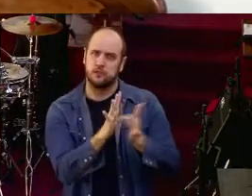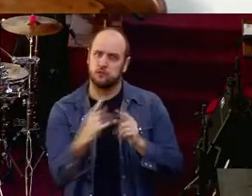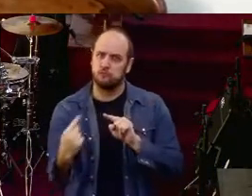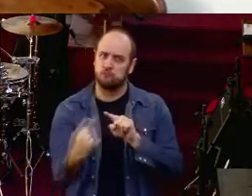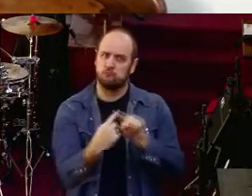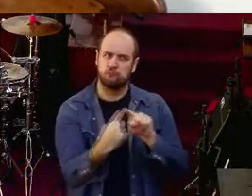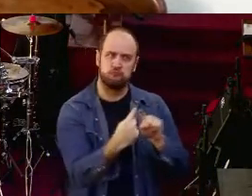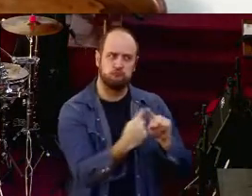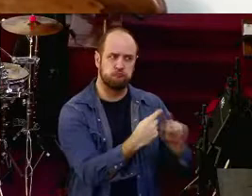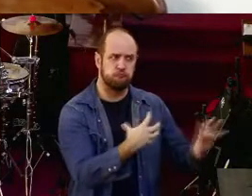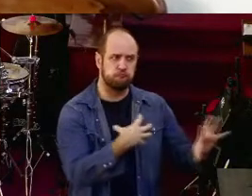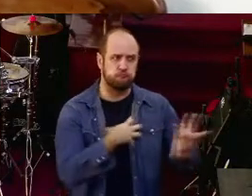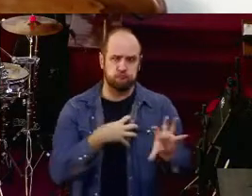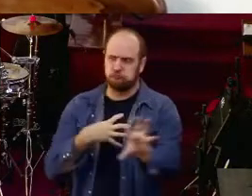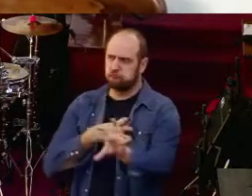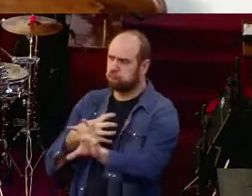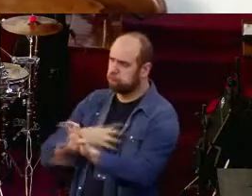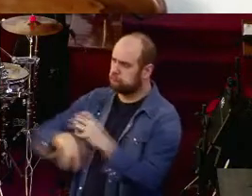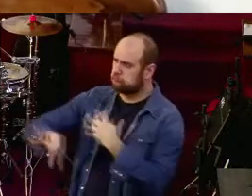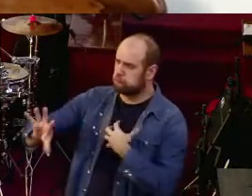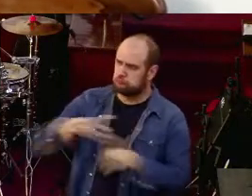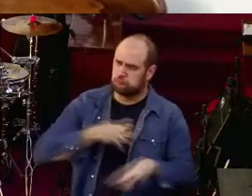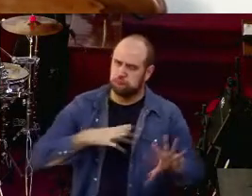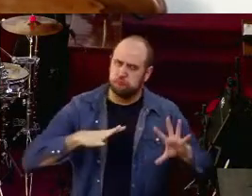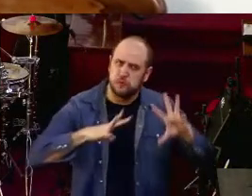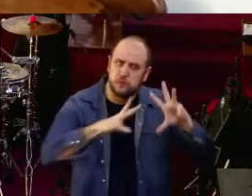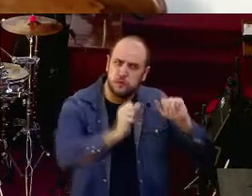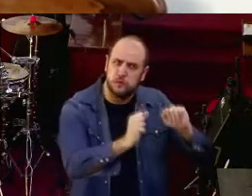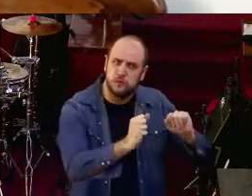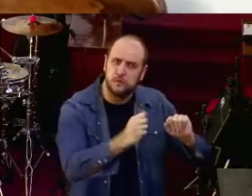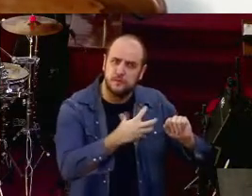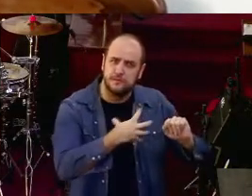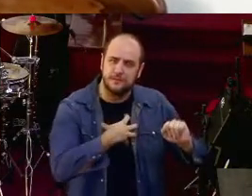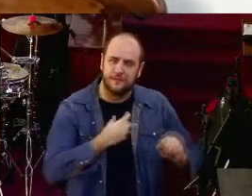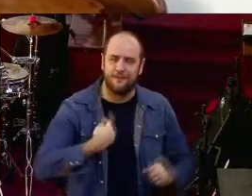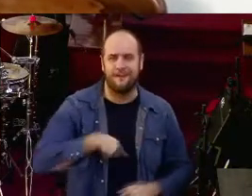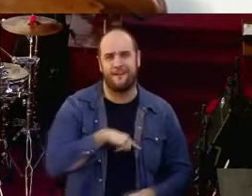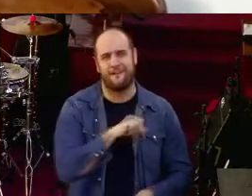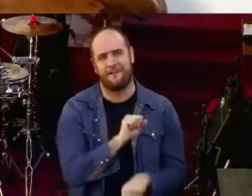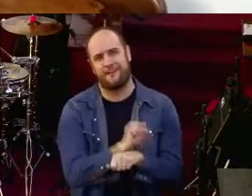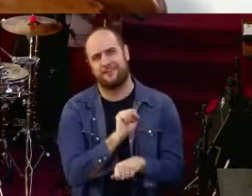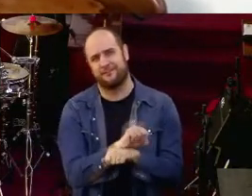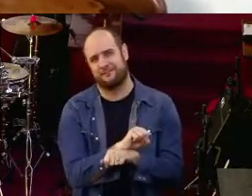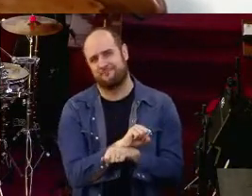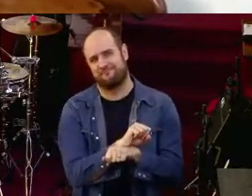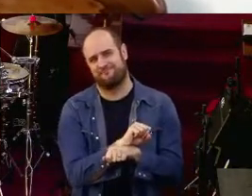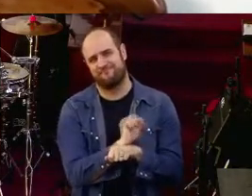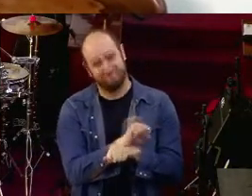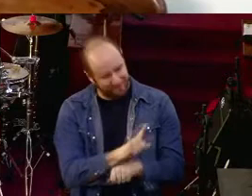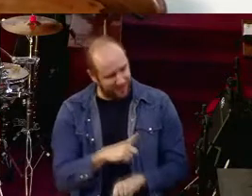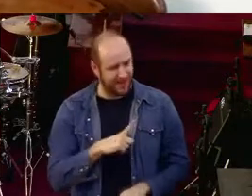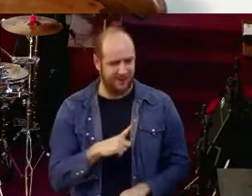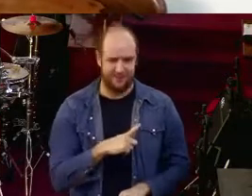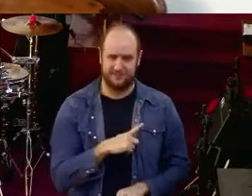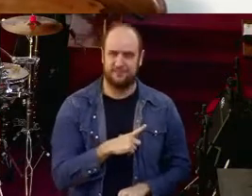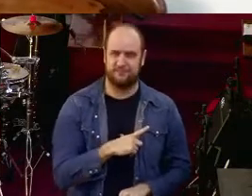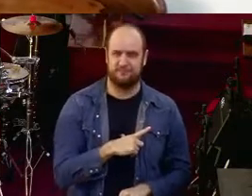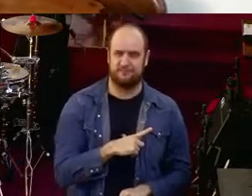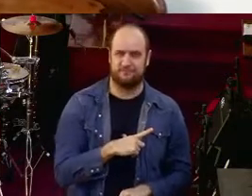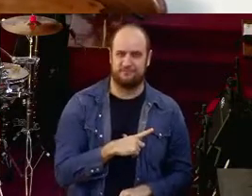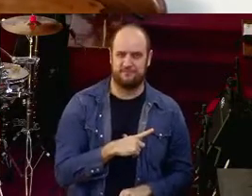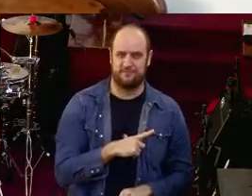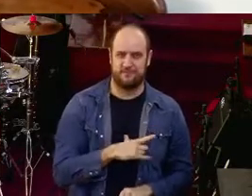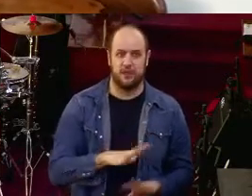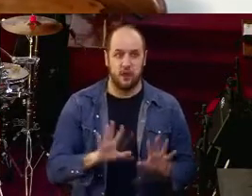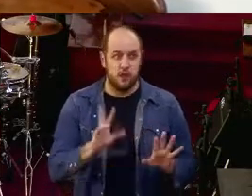sua identificação conosco, há uma esperança para nós. Ele foi comissionado. Eu acho muito